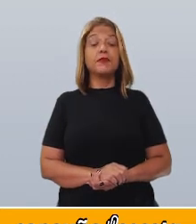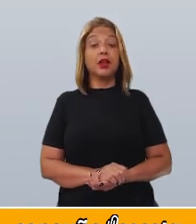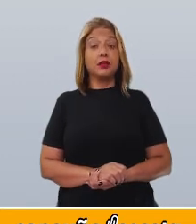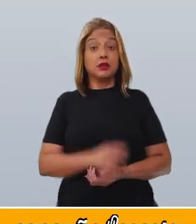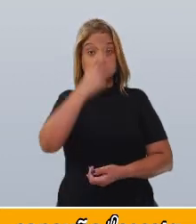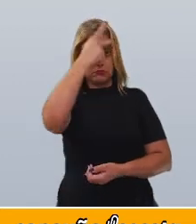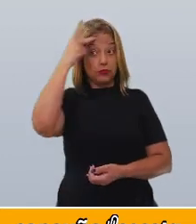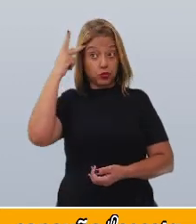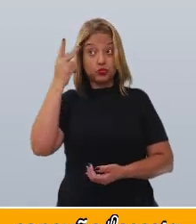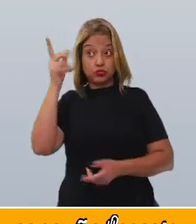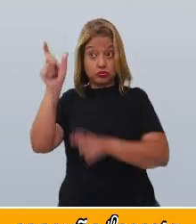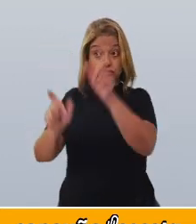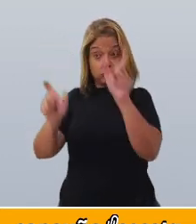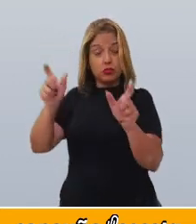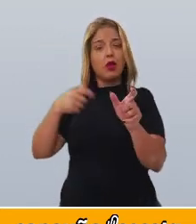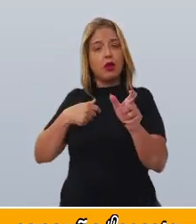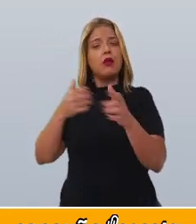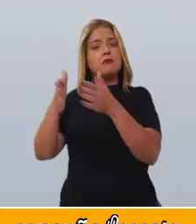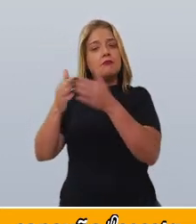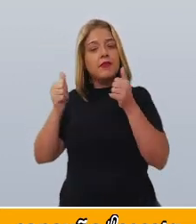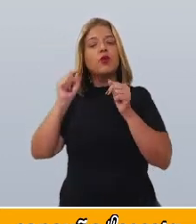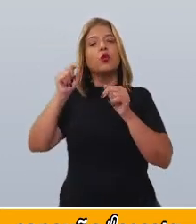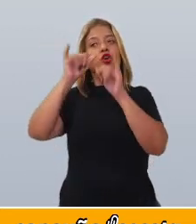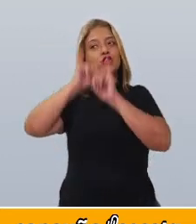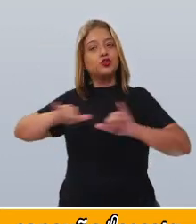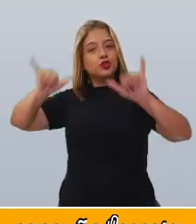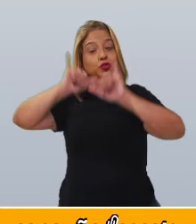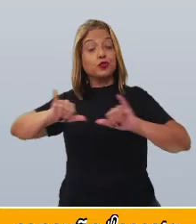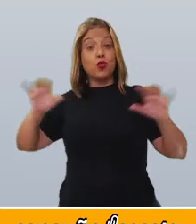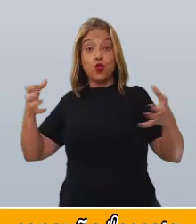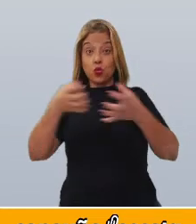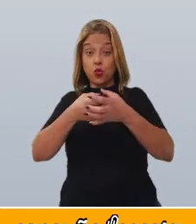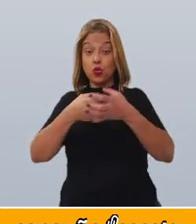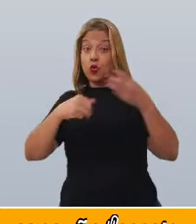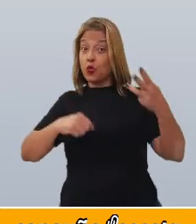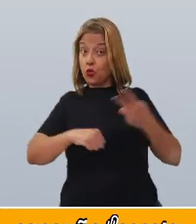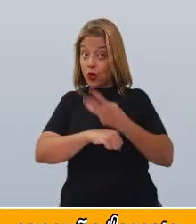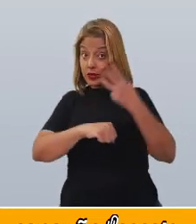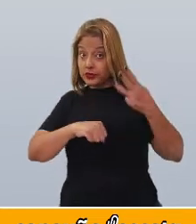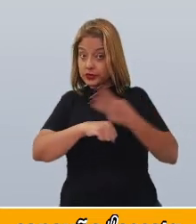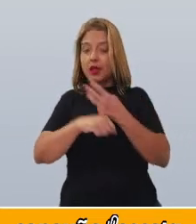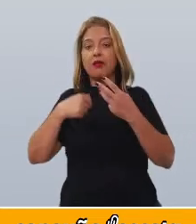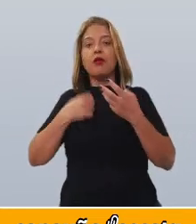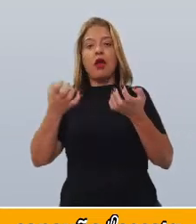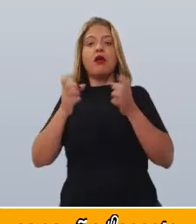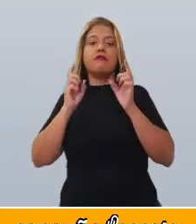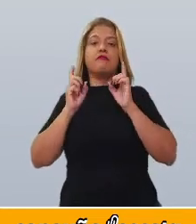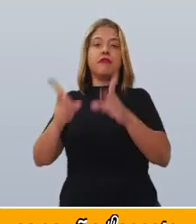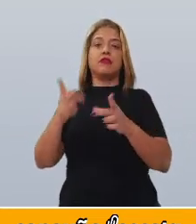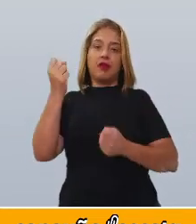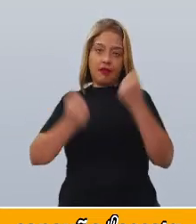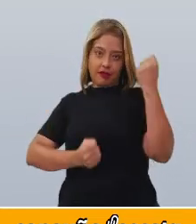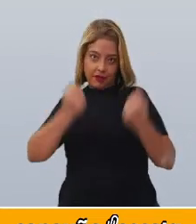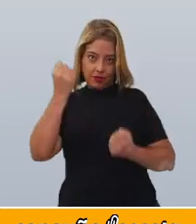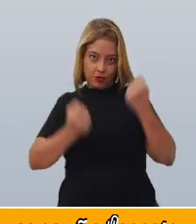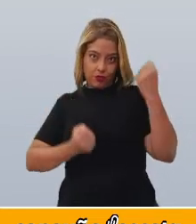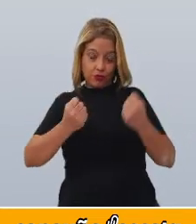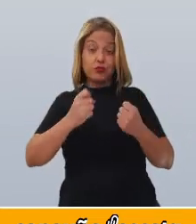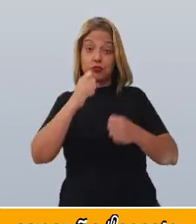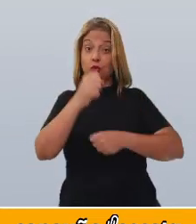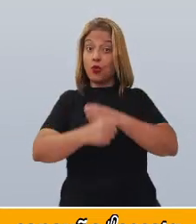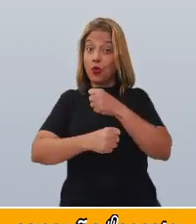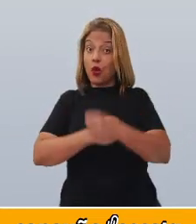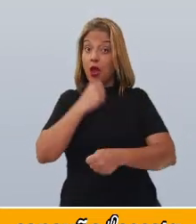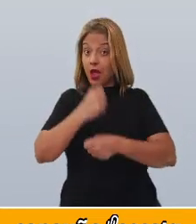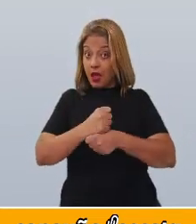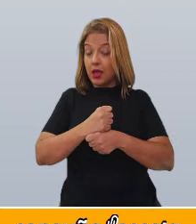peço licença para divulgar aqui no grupo do WhatsApp que estou vendendo meu carro. Ano,